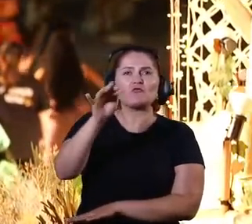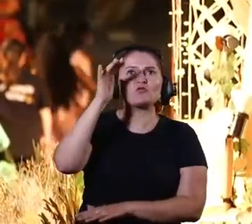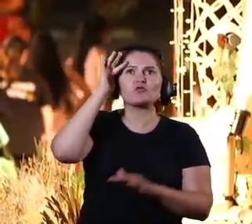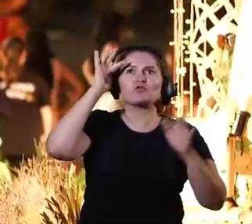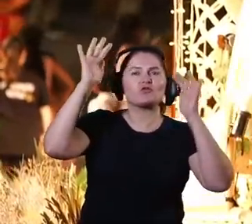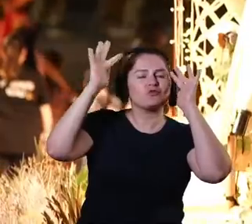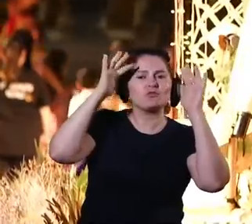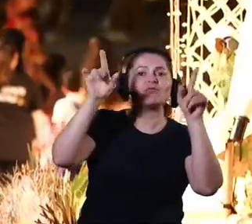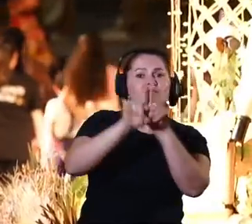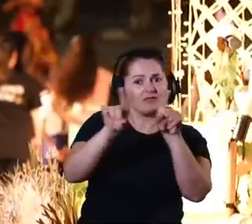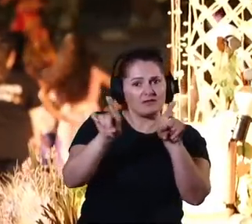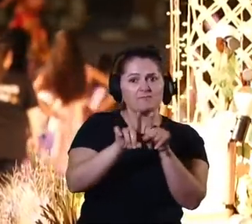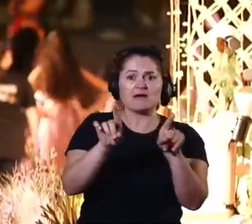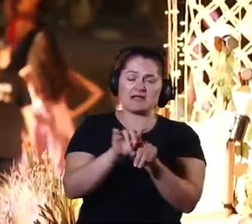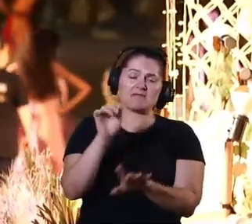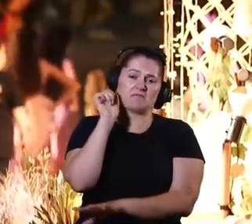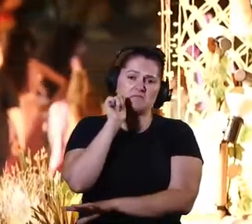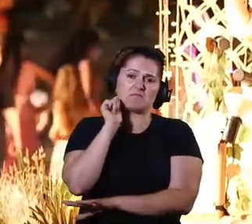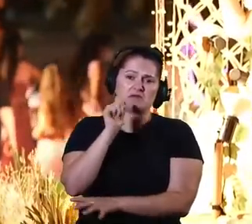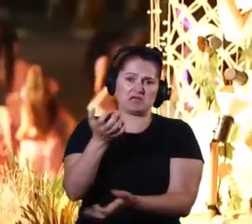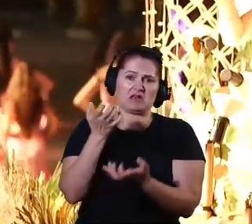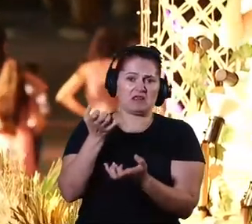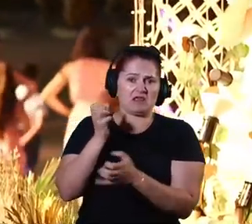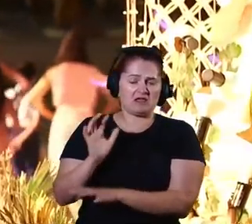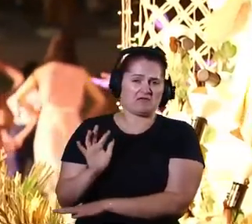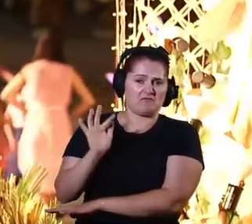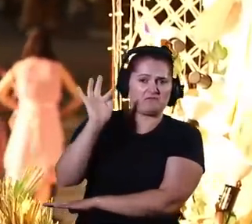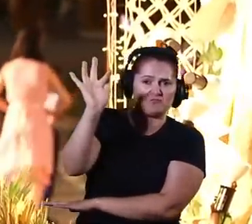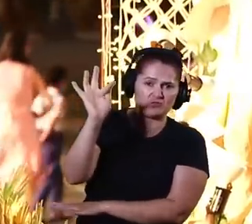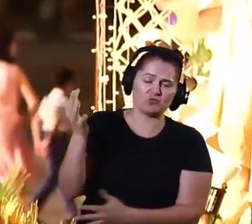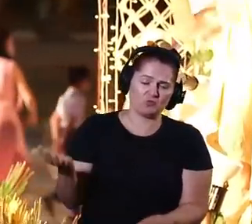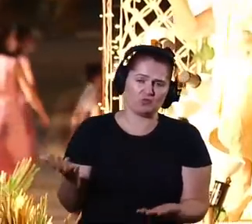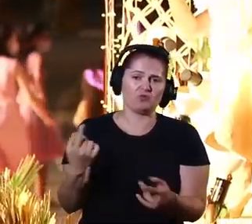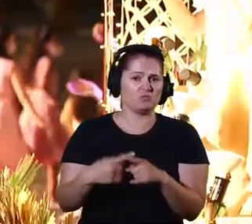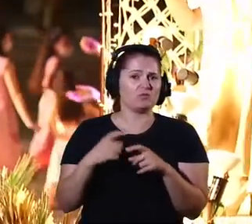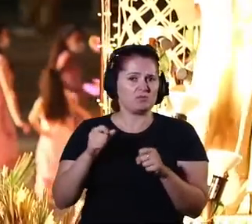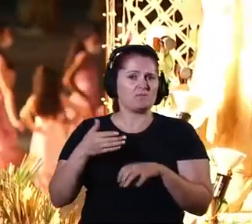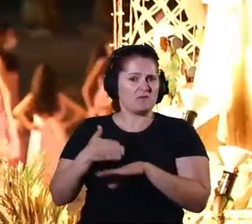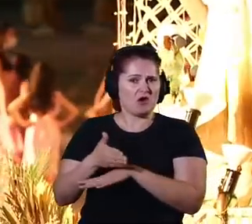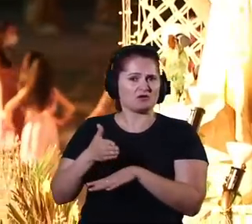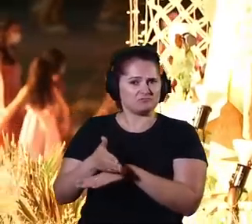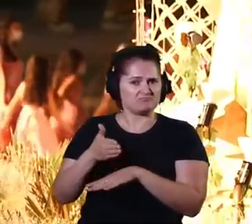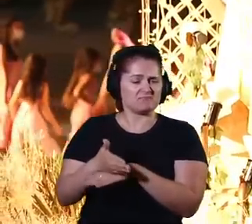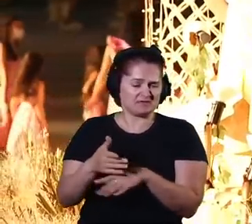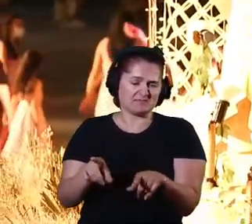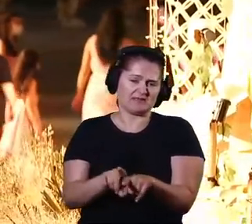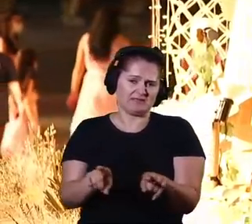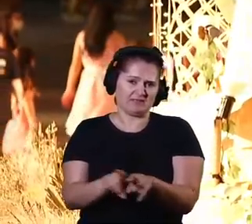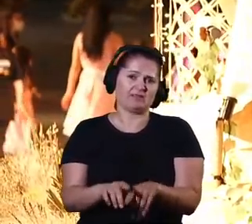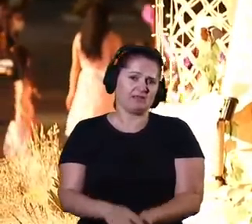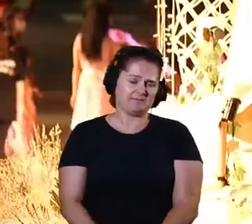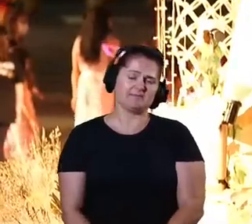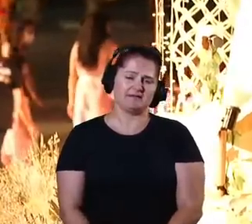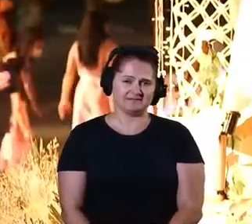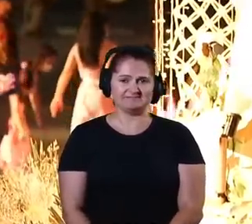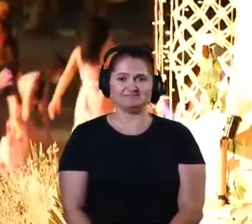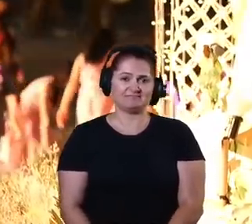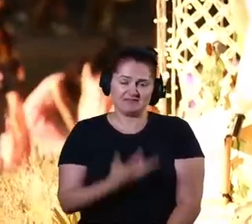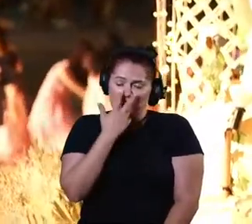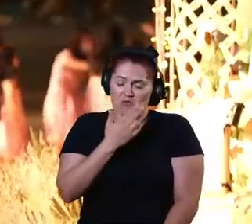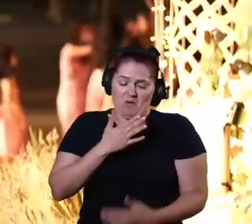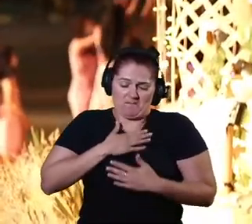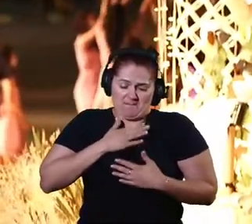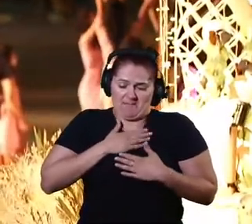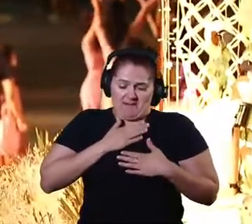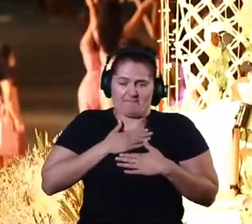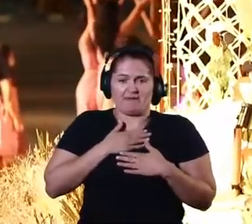no futuro, né, as meninas serem embaixatrizes e candidatas, né? Enfim, a Soberanas da Festa da Uva, assim como foi